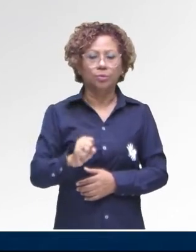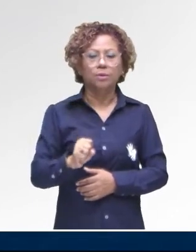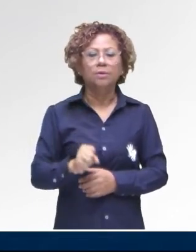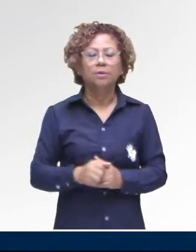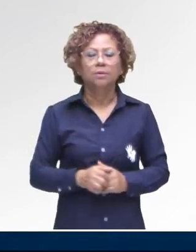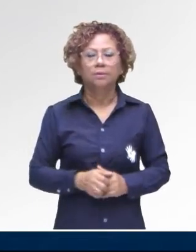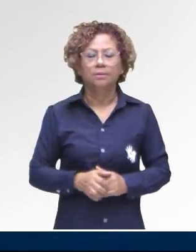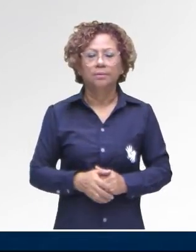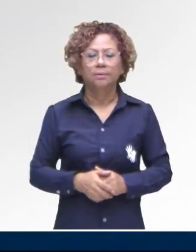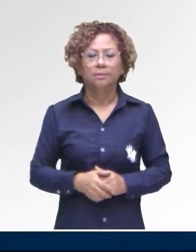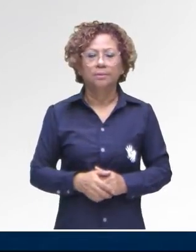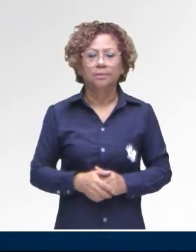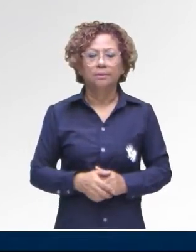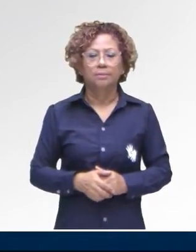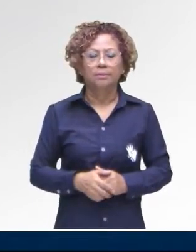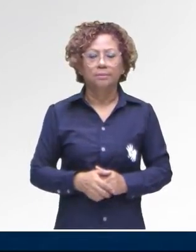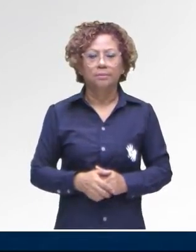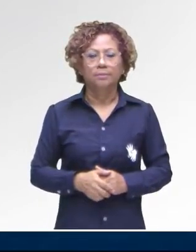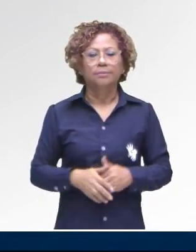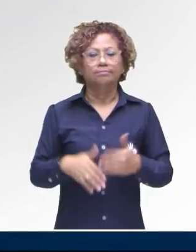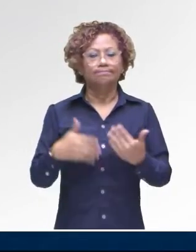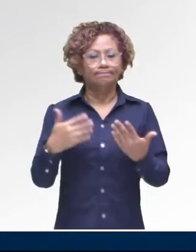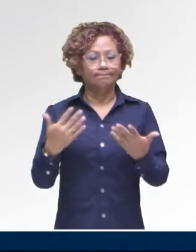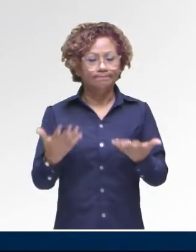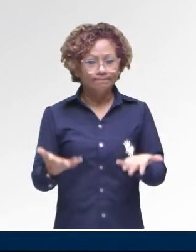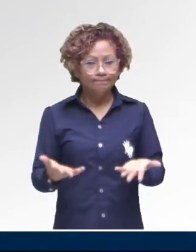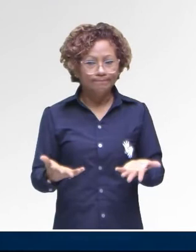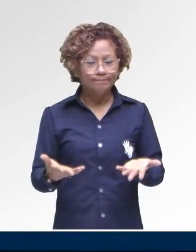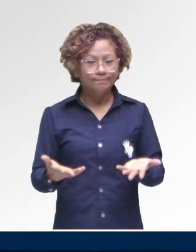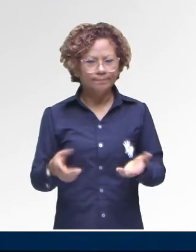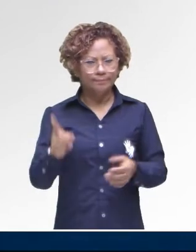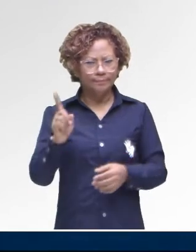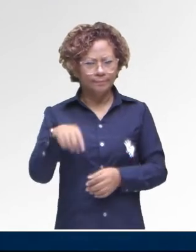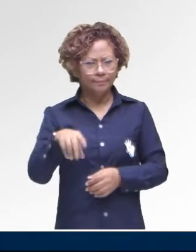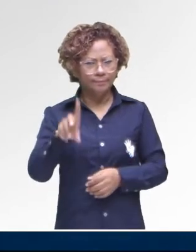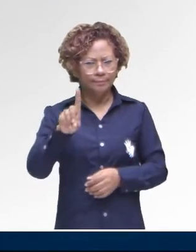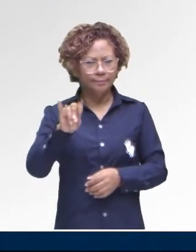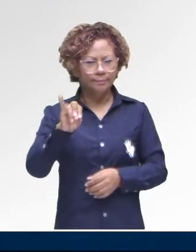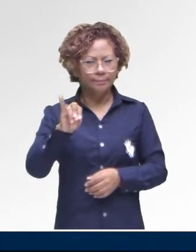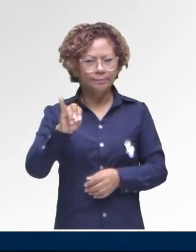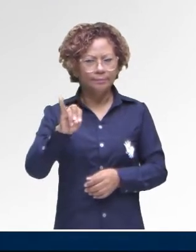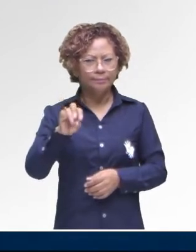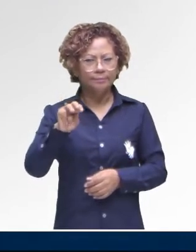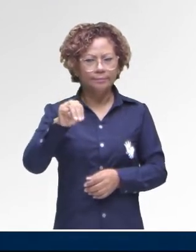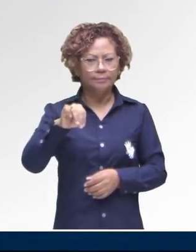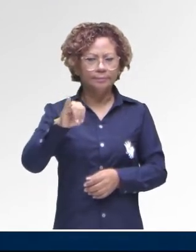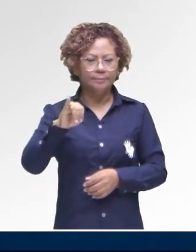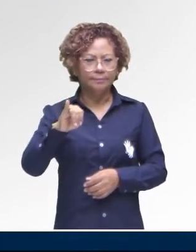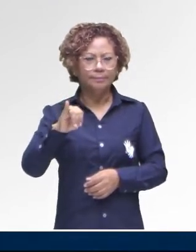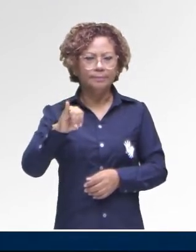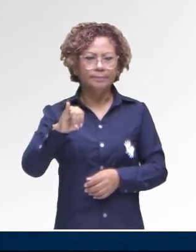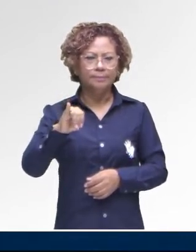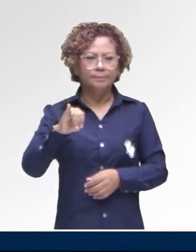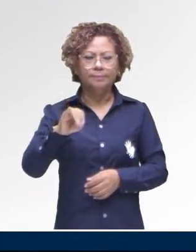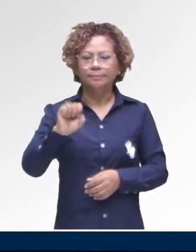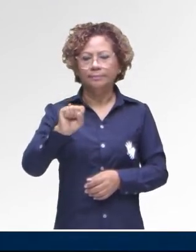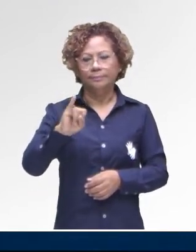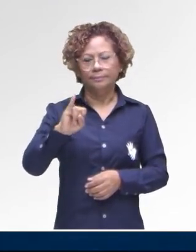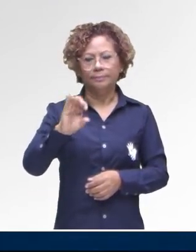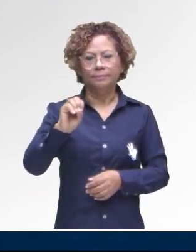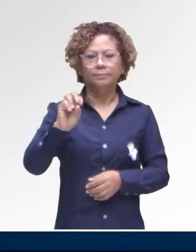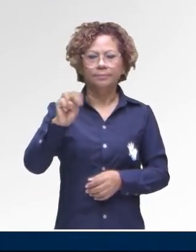pontos, ela seria adimensional, porque ela é formada por algo adimensional, né?